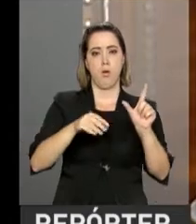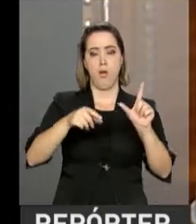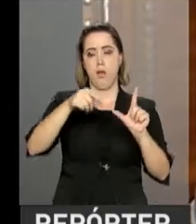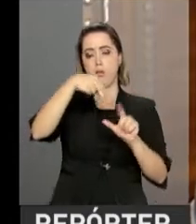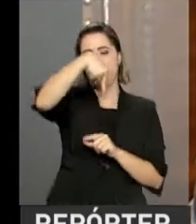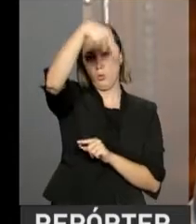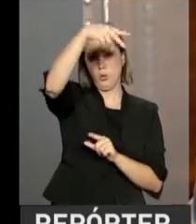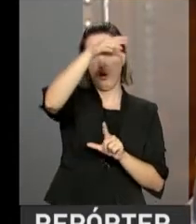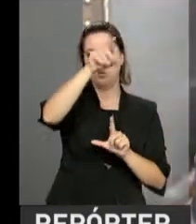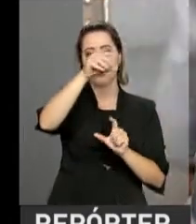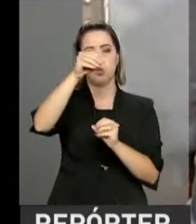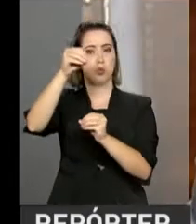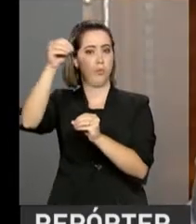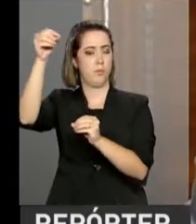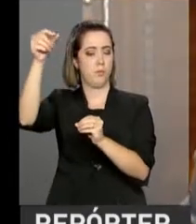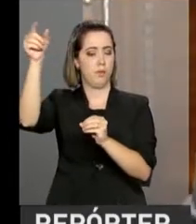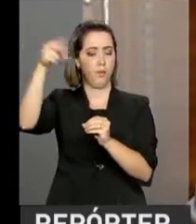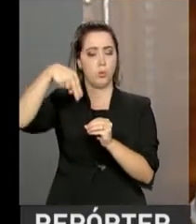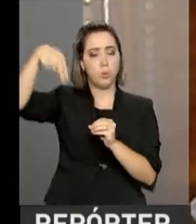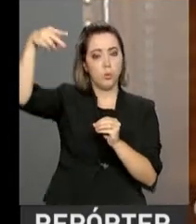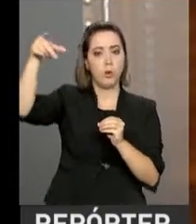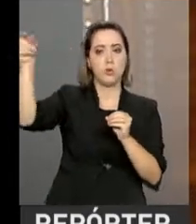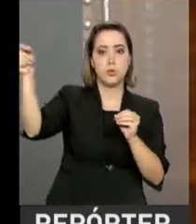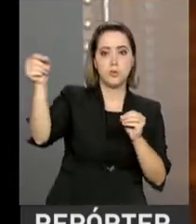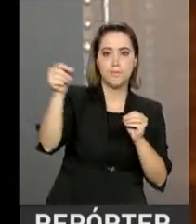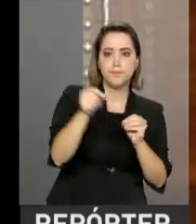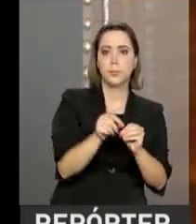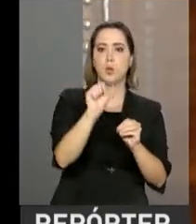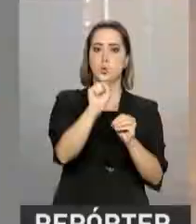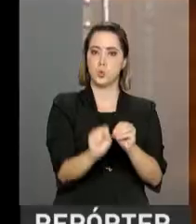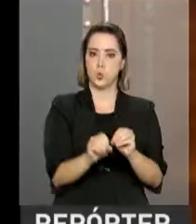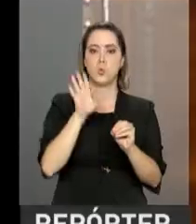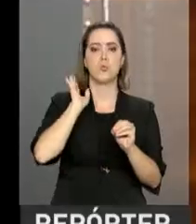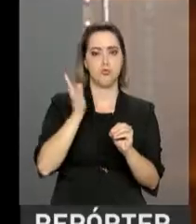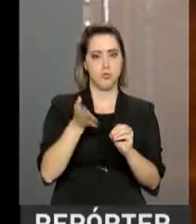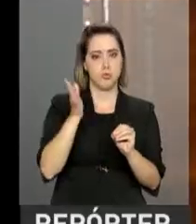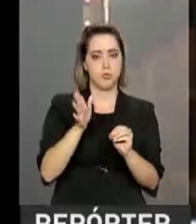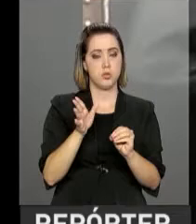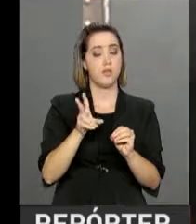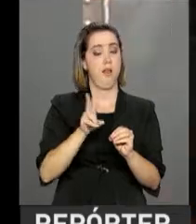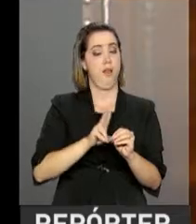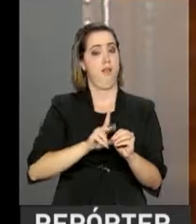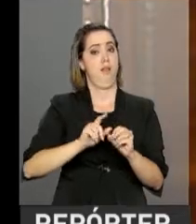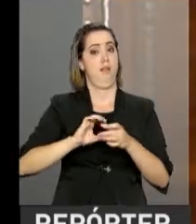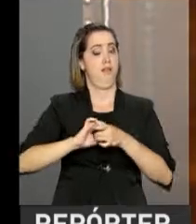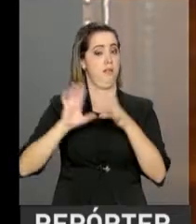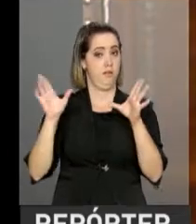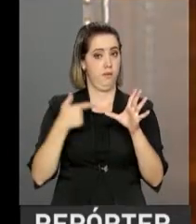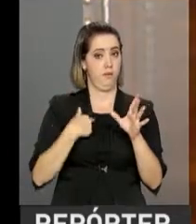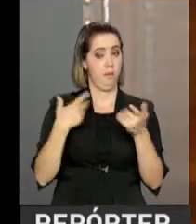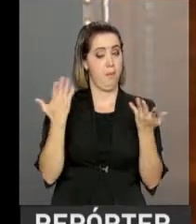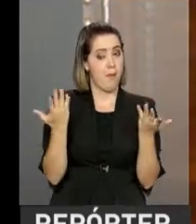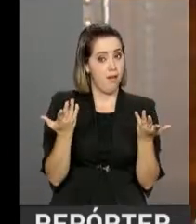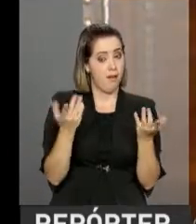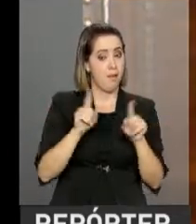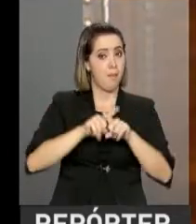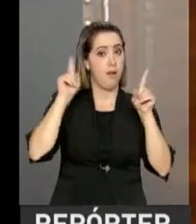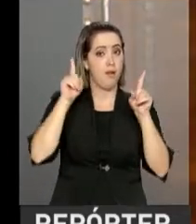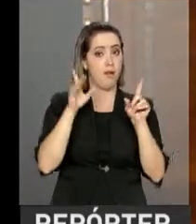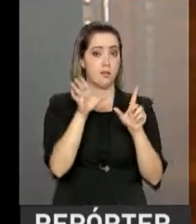estão descendo já foram todas liberadas uma máquina do sul para o norte mas já houve a liberação